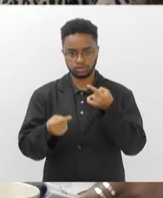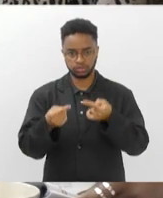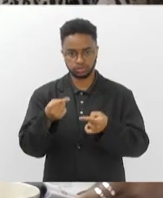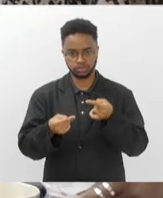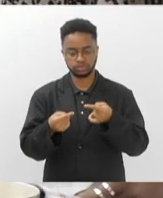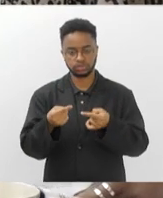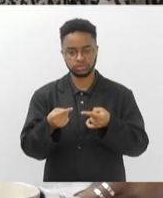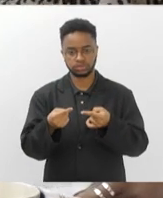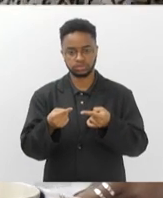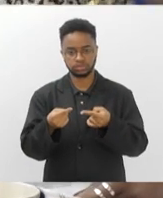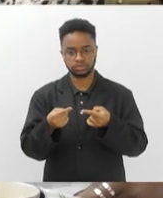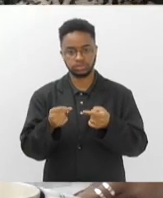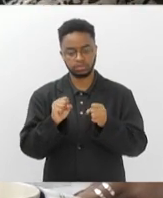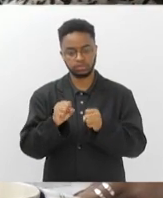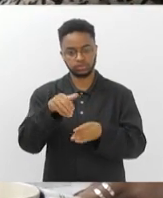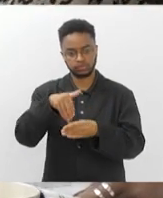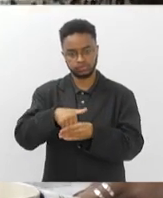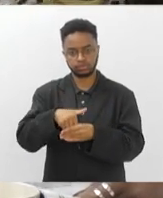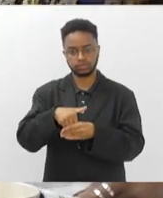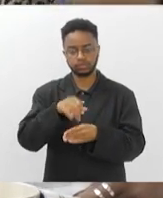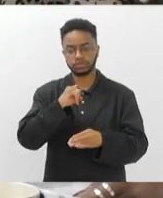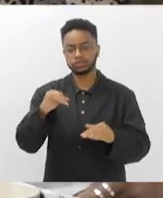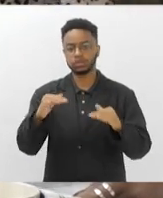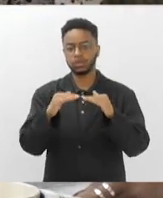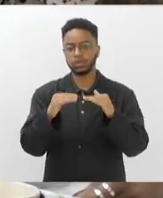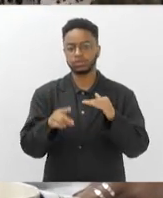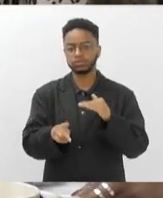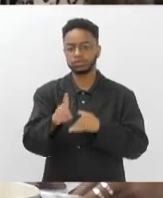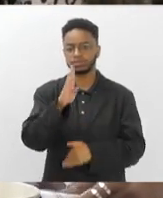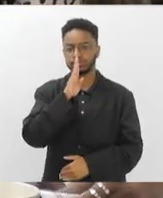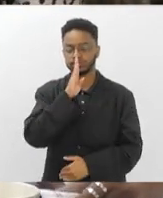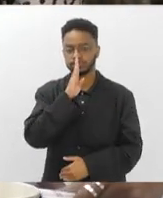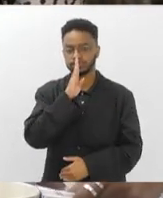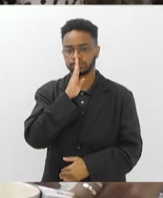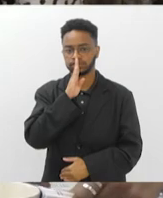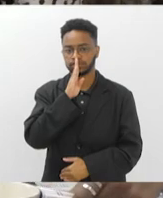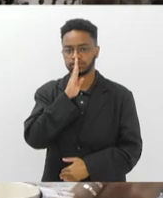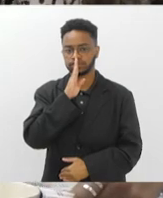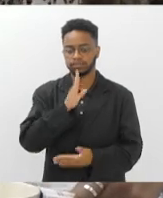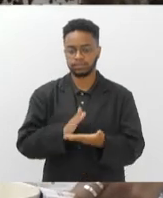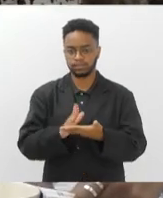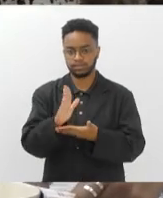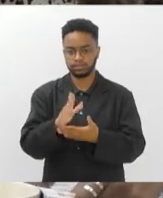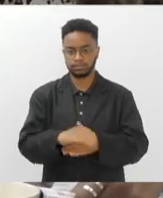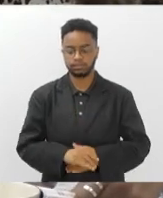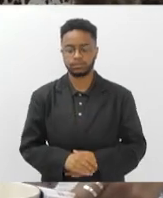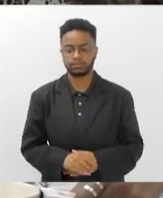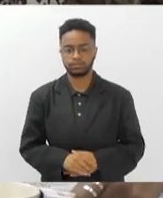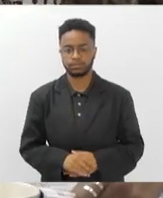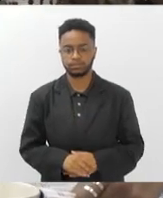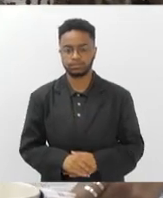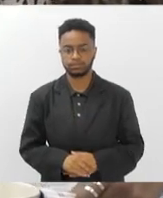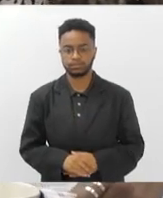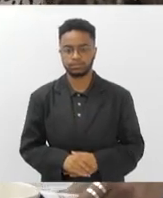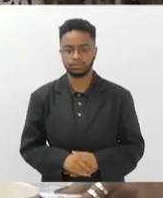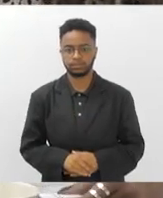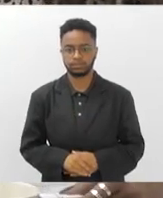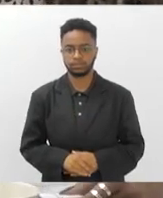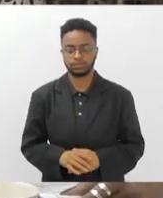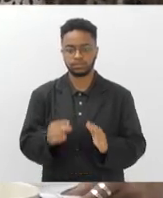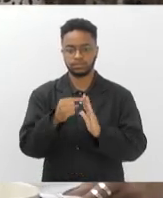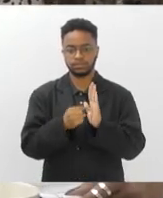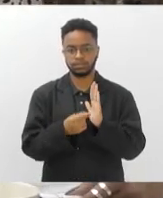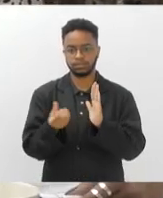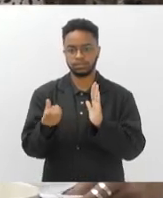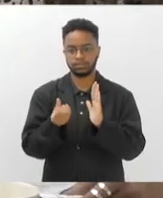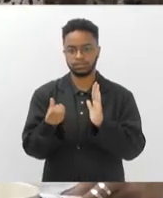discutir, em votação, os senhores que aprovam permaneçam como estão. Aprovado. Item 6 da